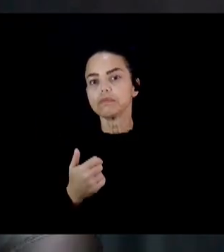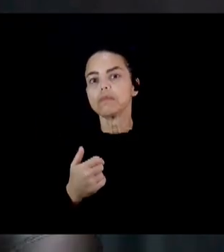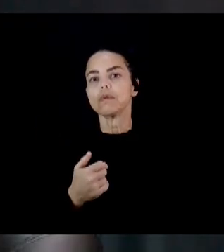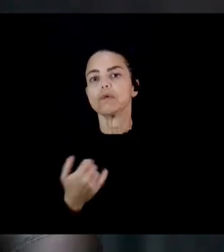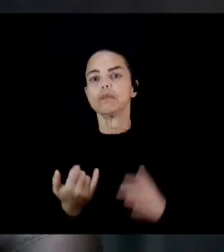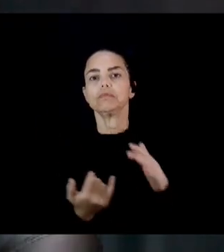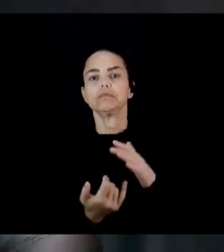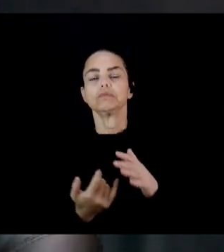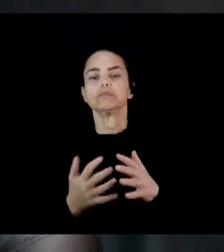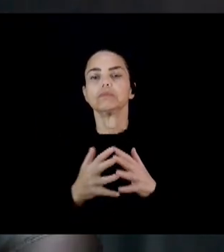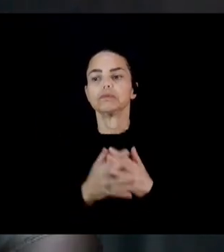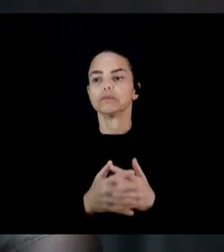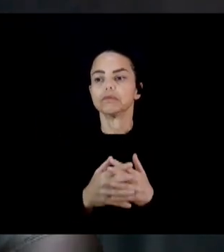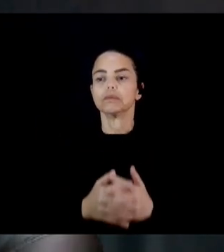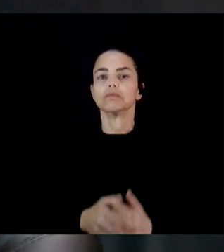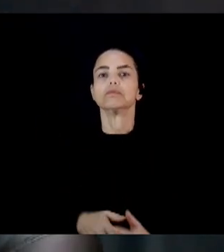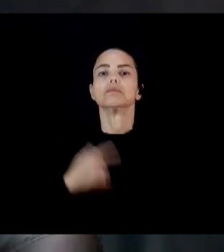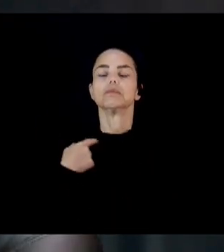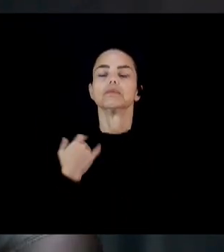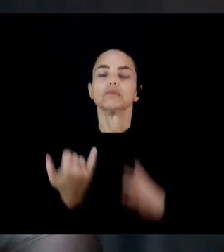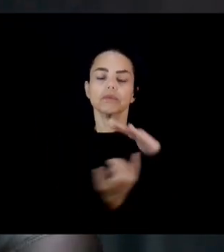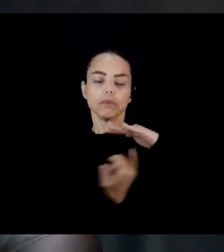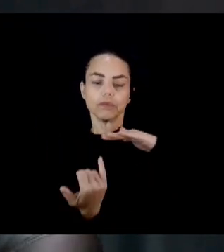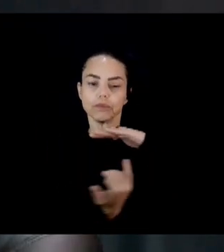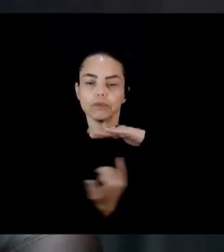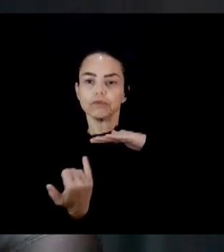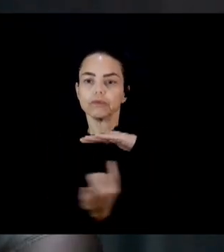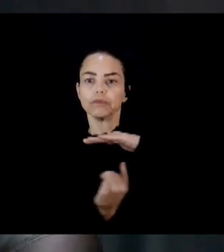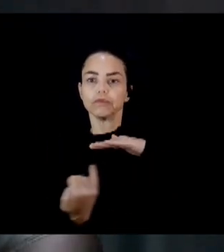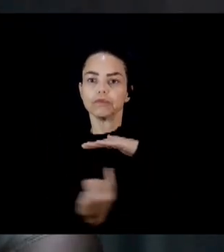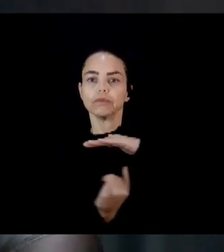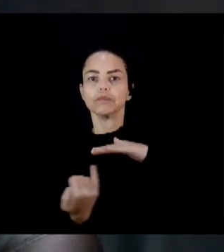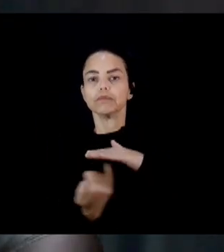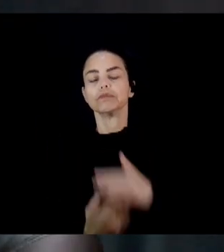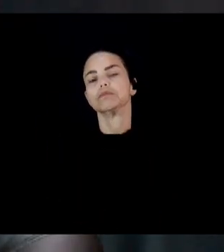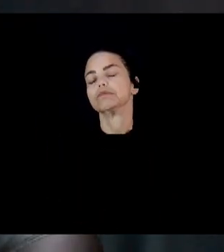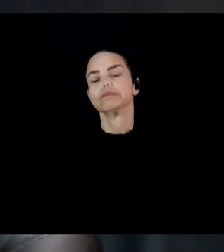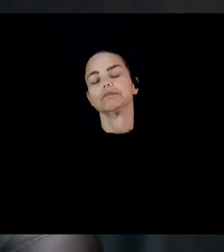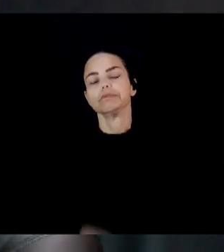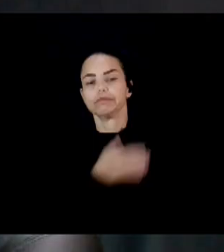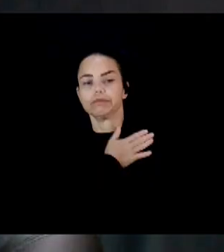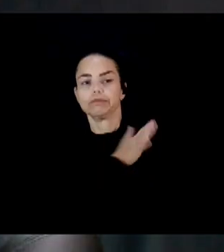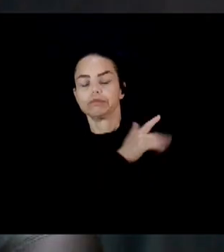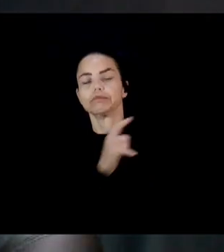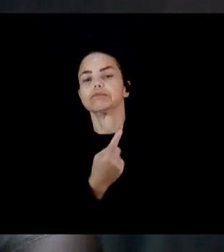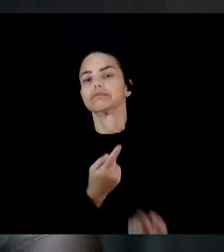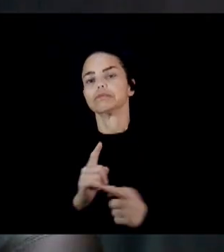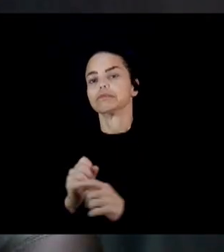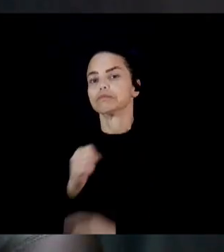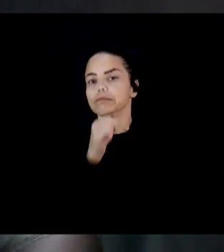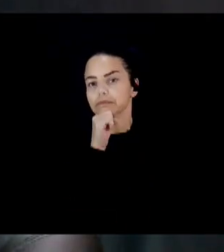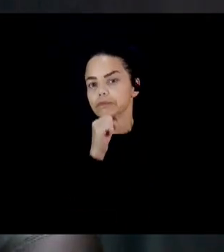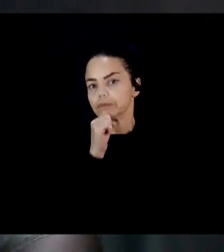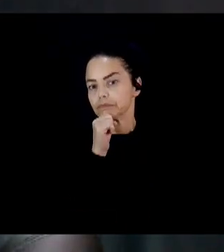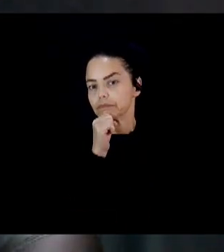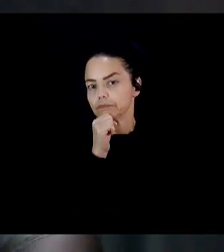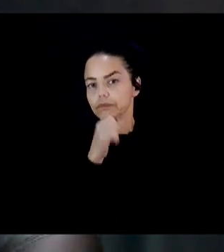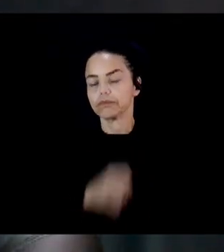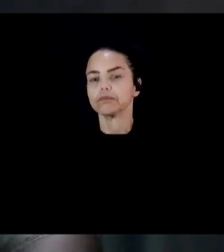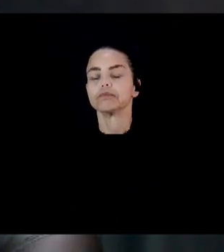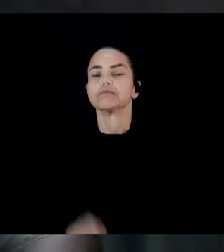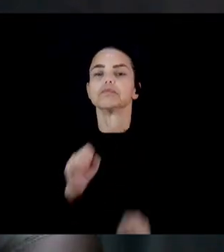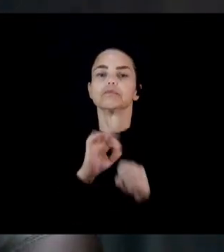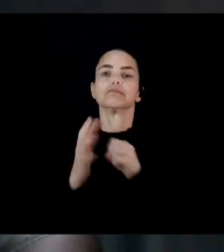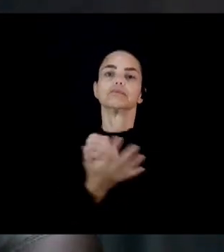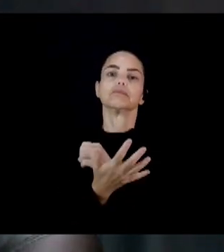institucionalização. Em todas as instituições acontece esse preconceito contra o idoso. Então, foi aquilo que aconteceu na pandemia. Por que